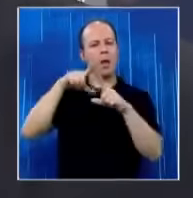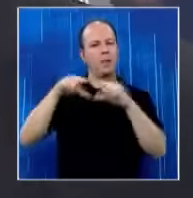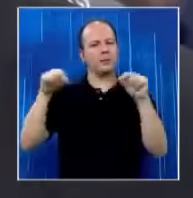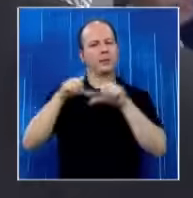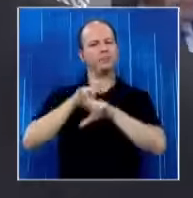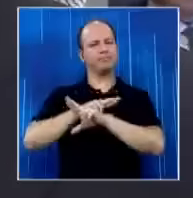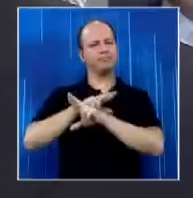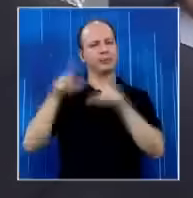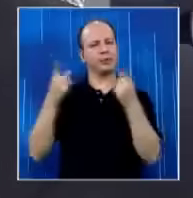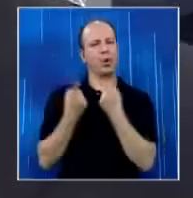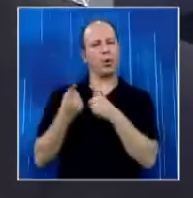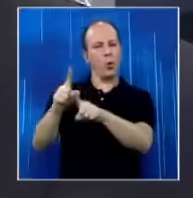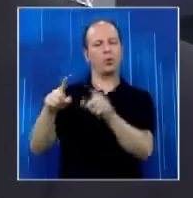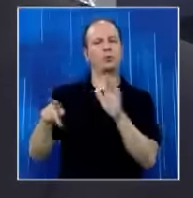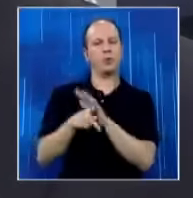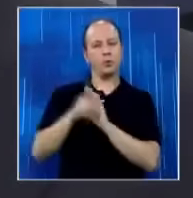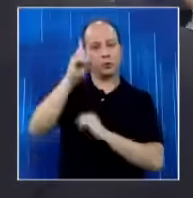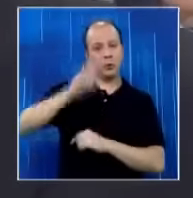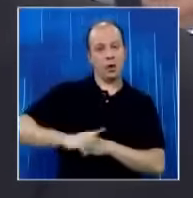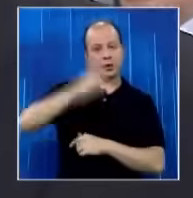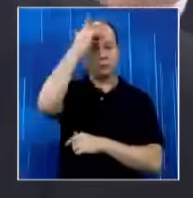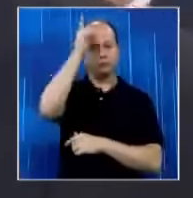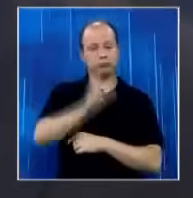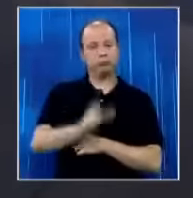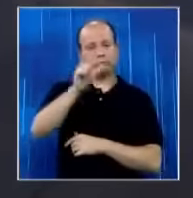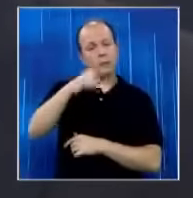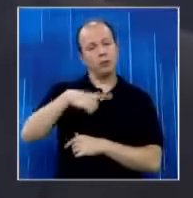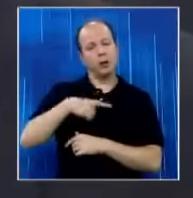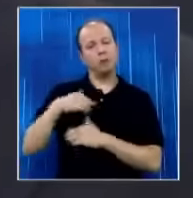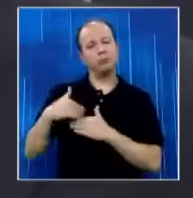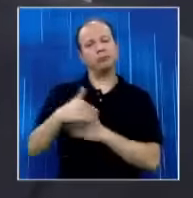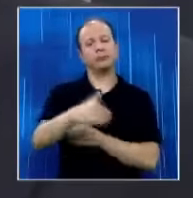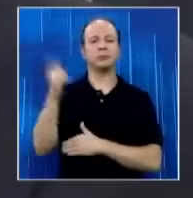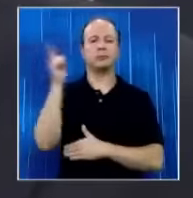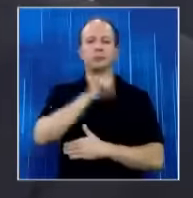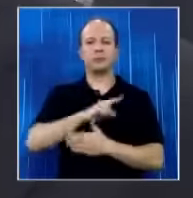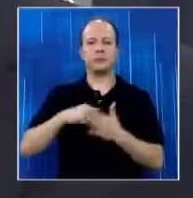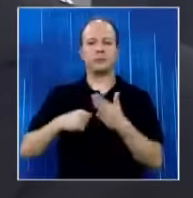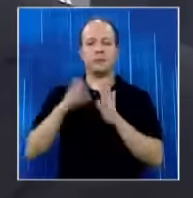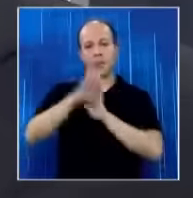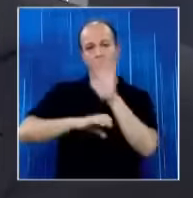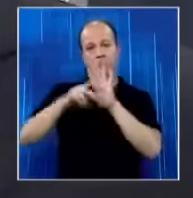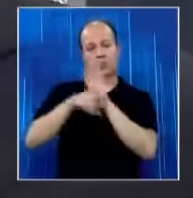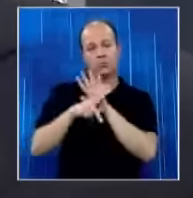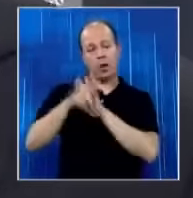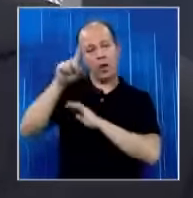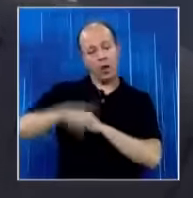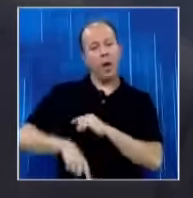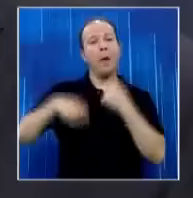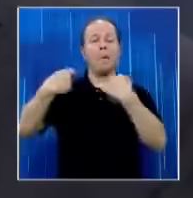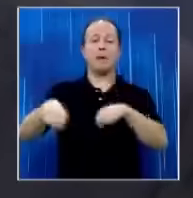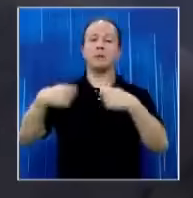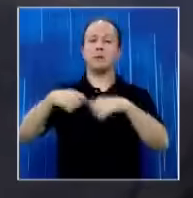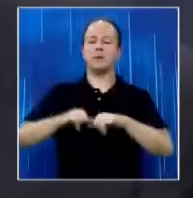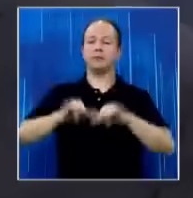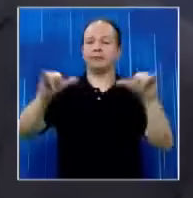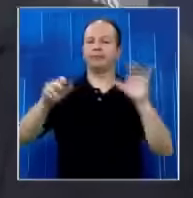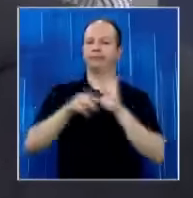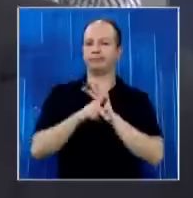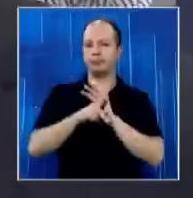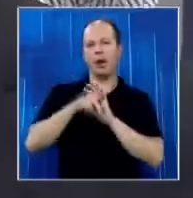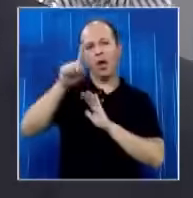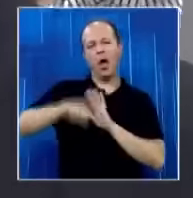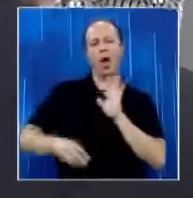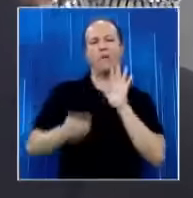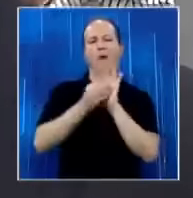estão agindo contra o direito dos cidadãos que estão consignados na nossa Constituição. Isso era preciso denunciar, porque